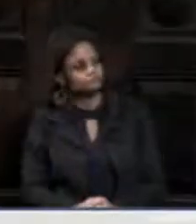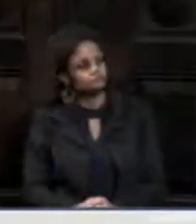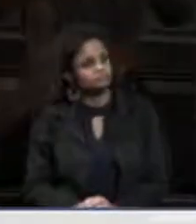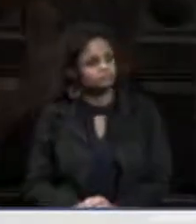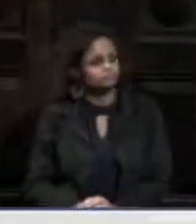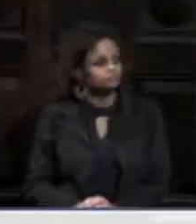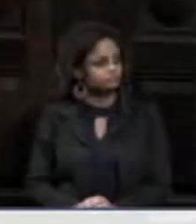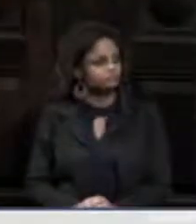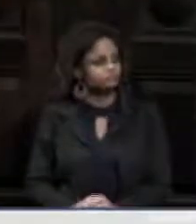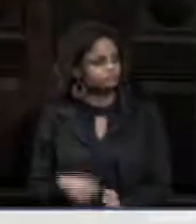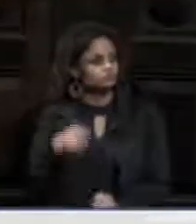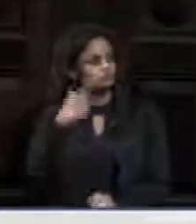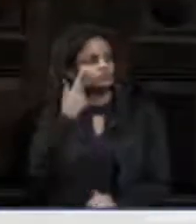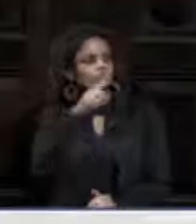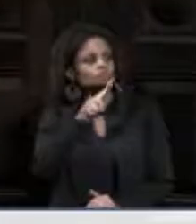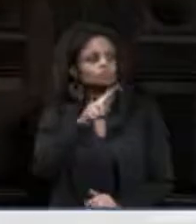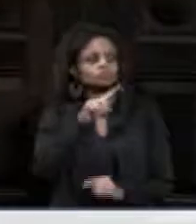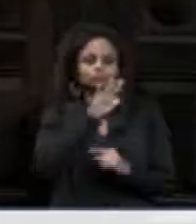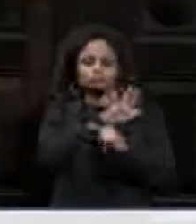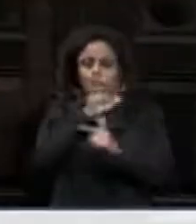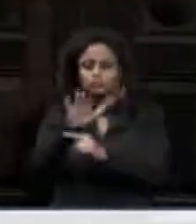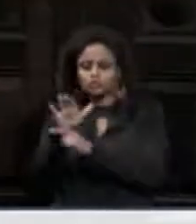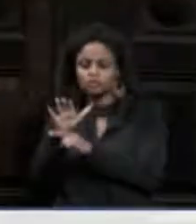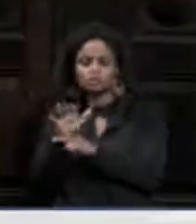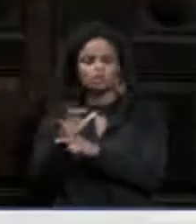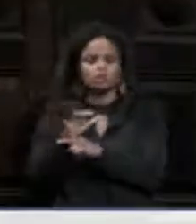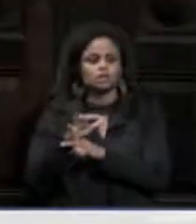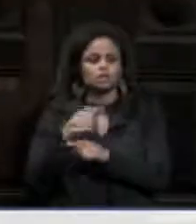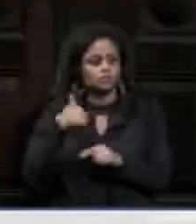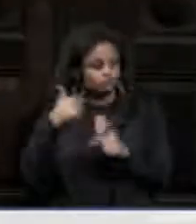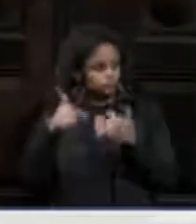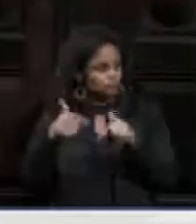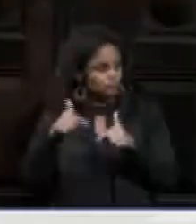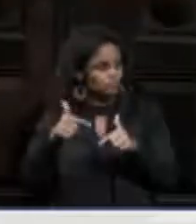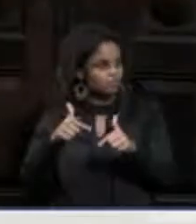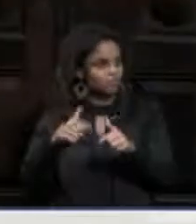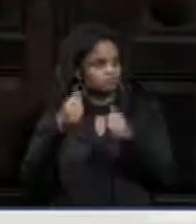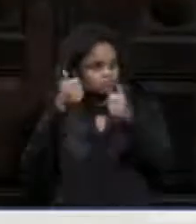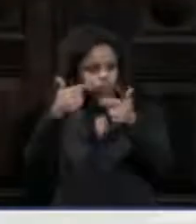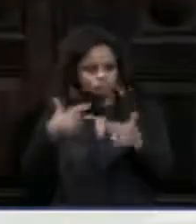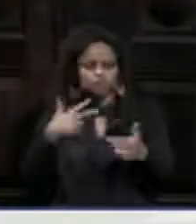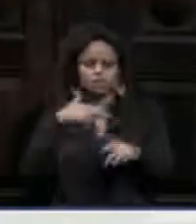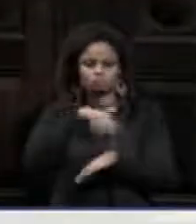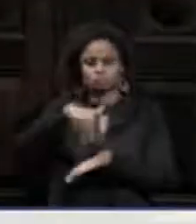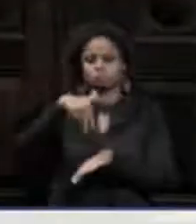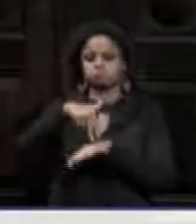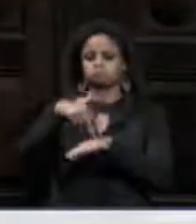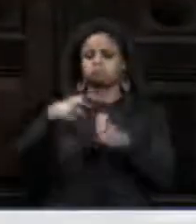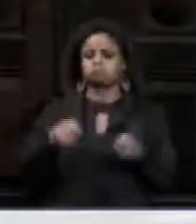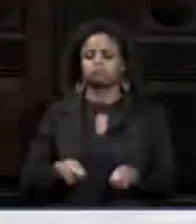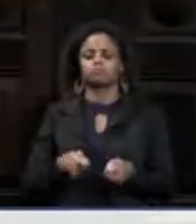defender as minhas causas, justificar meus posicionamentos.